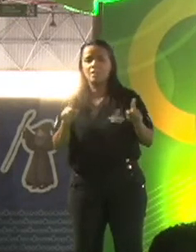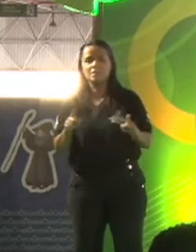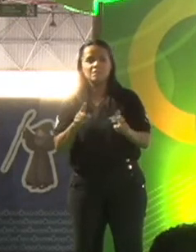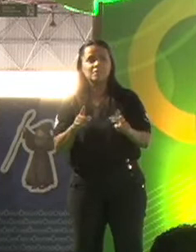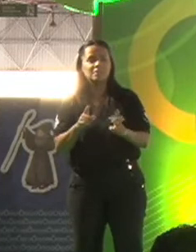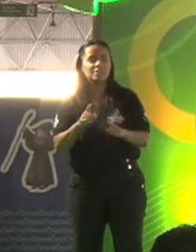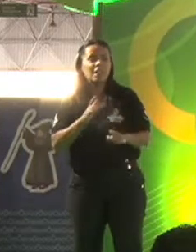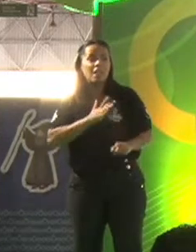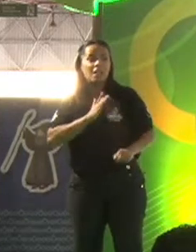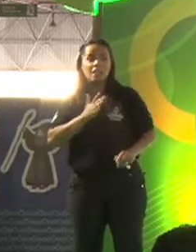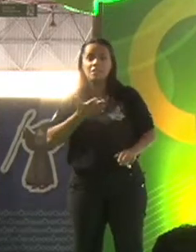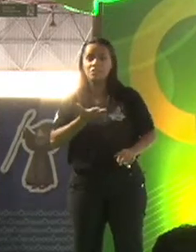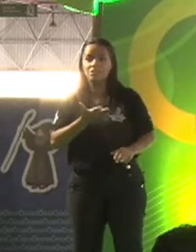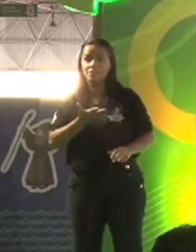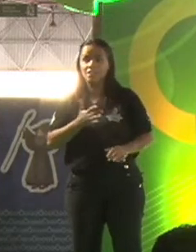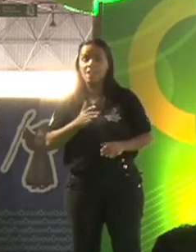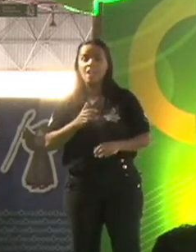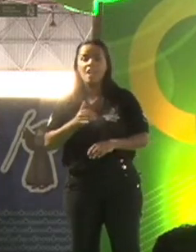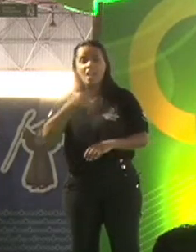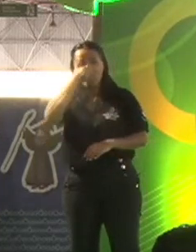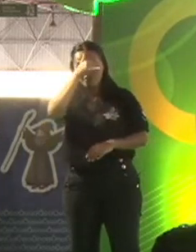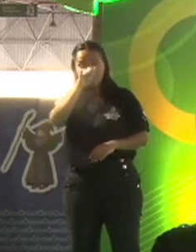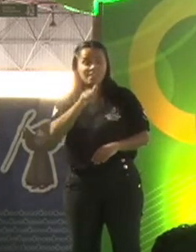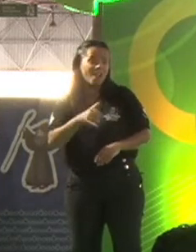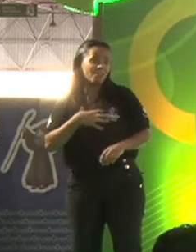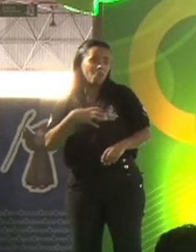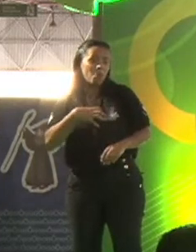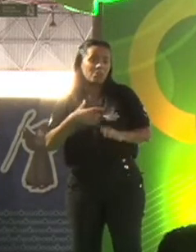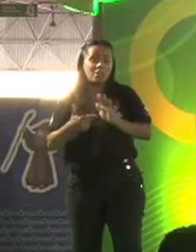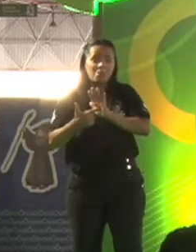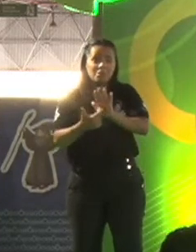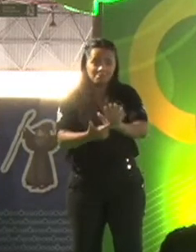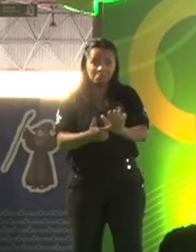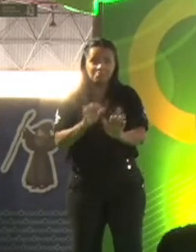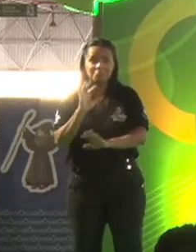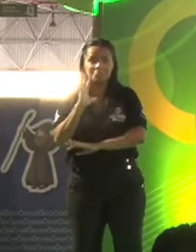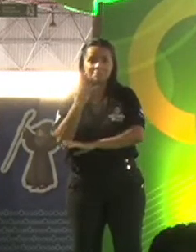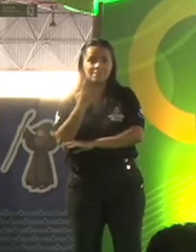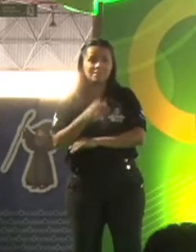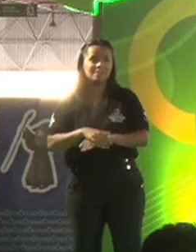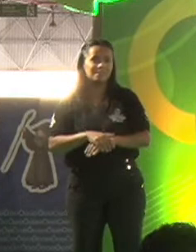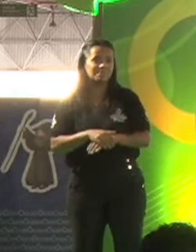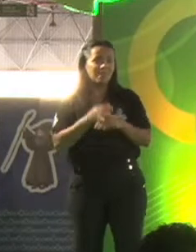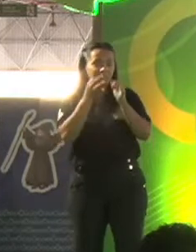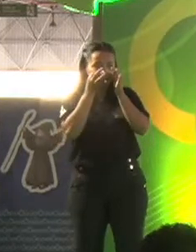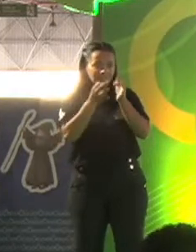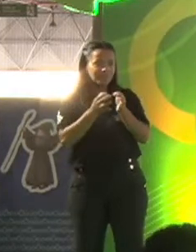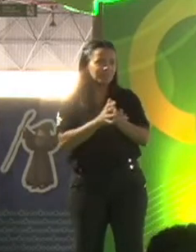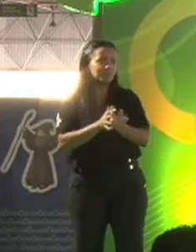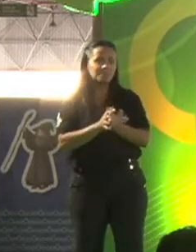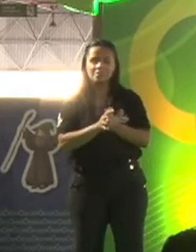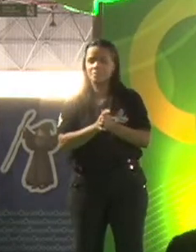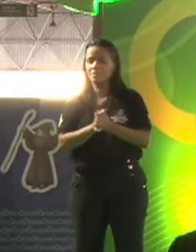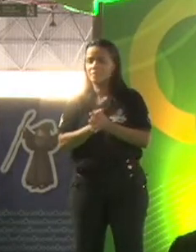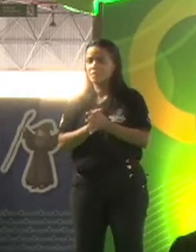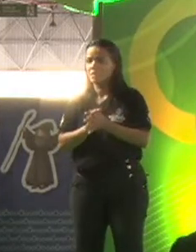o fato dele reagir já evitava que esse tipo de comportamento acontecesse isso já é um ponto muito interessante